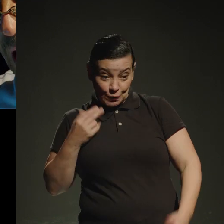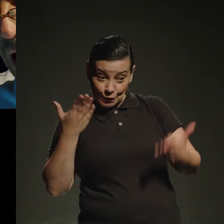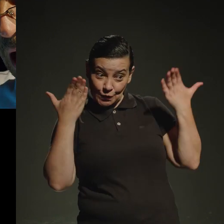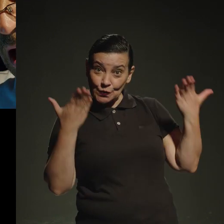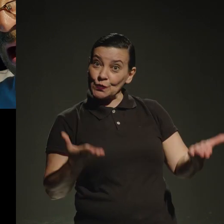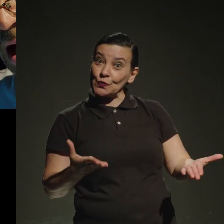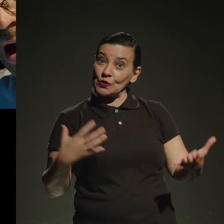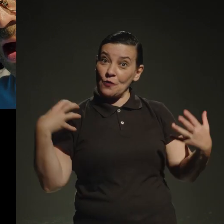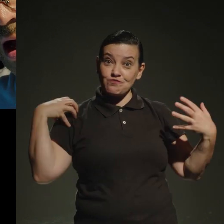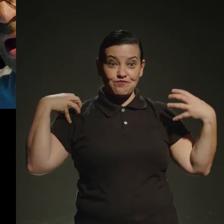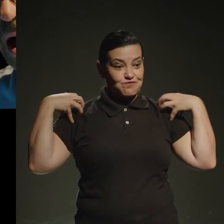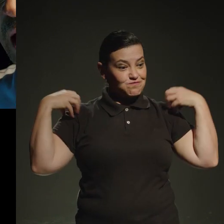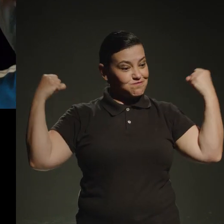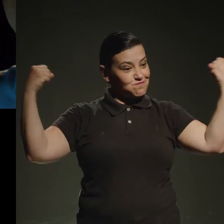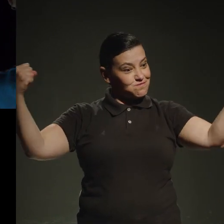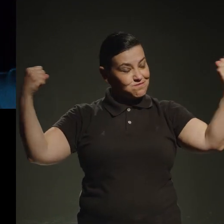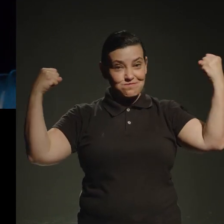e que...